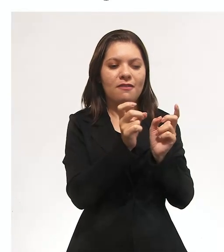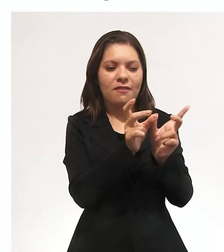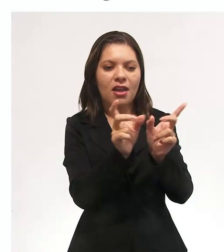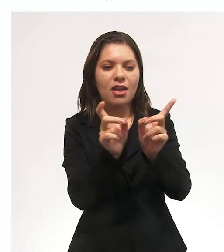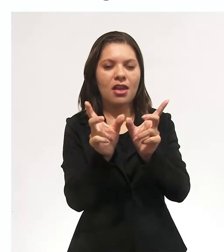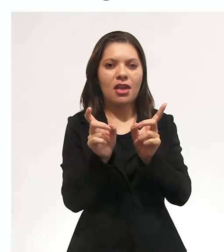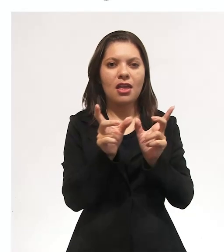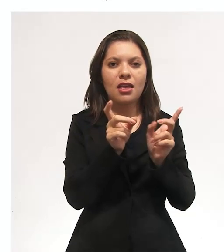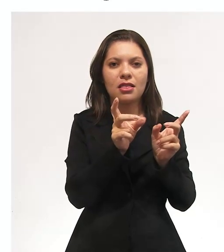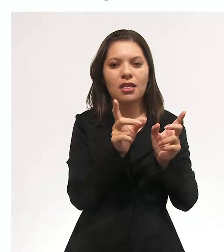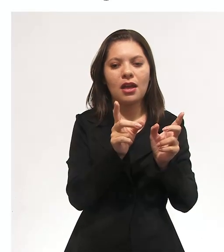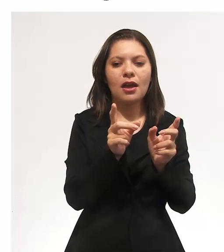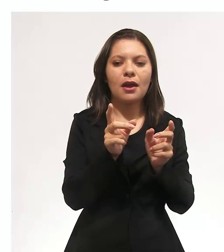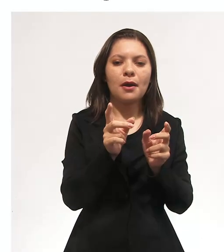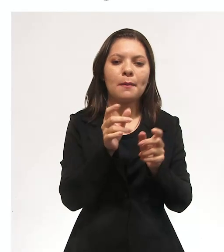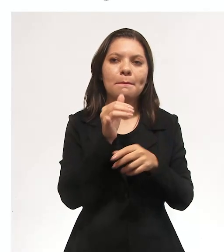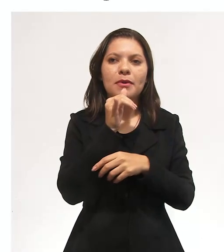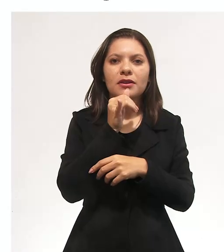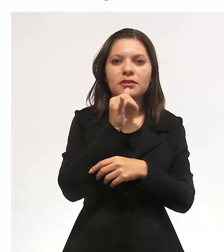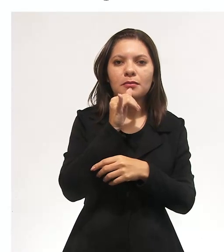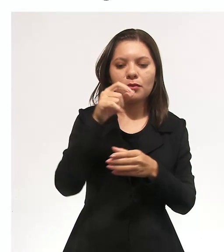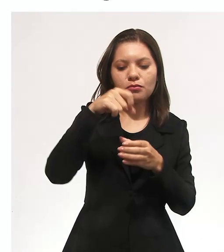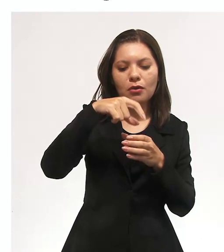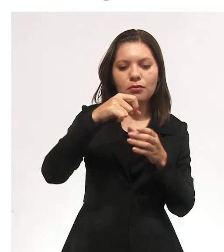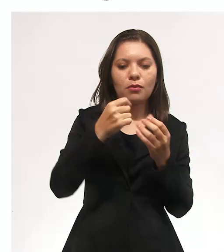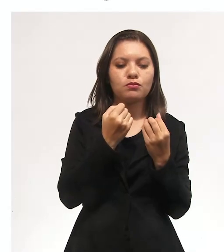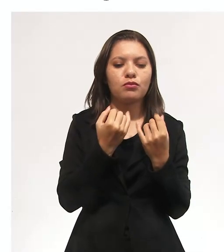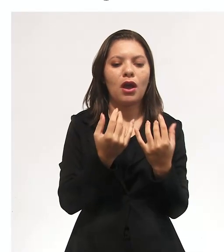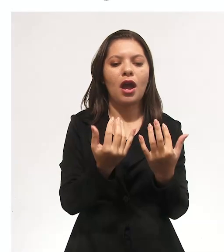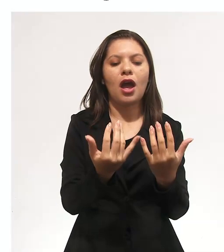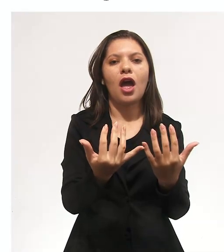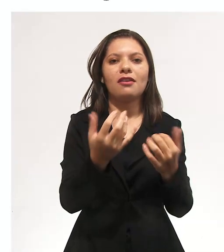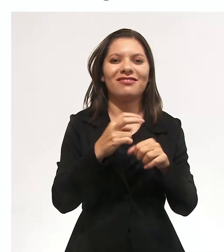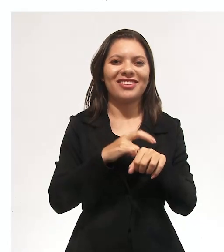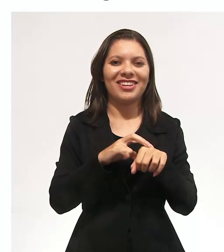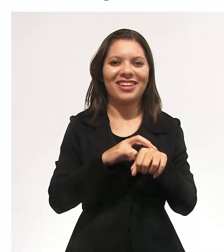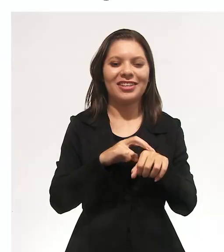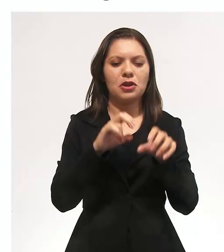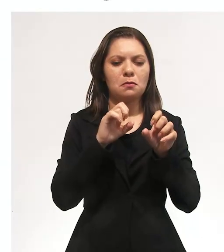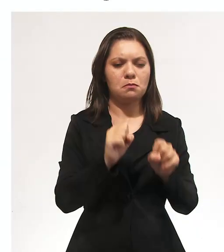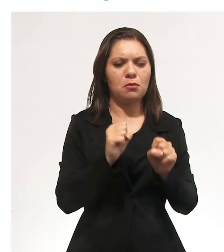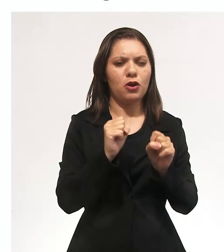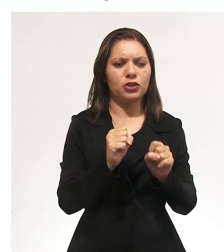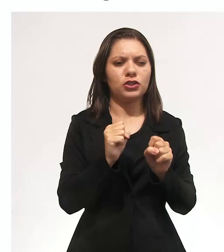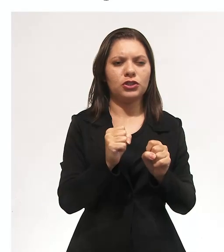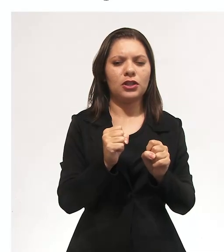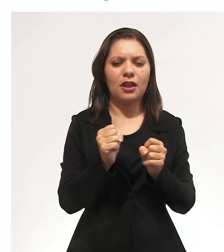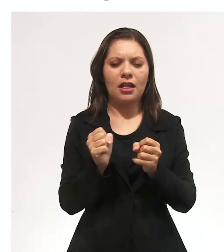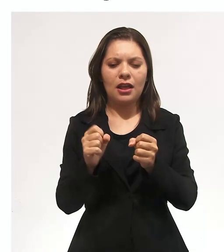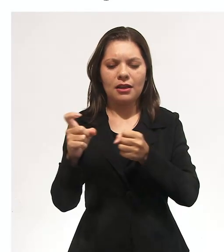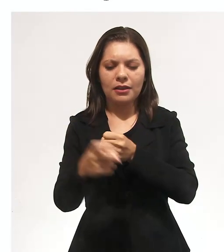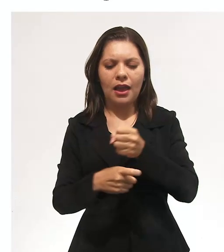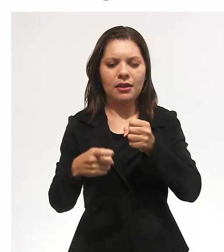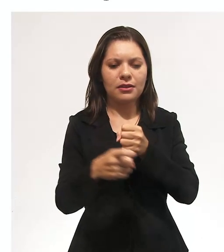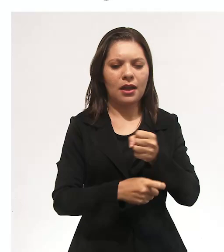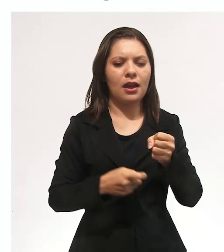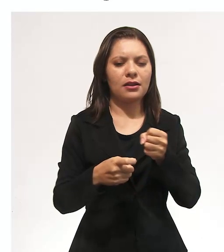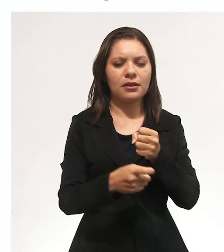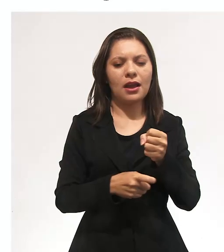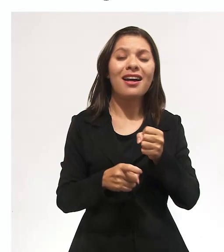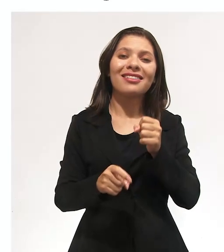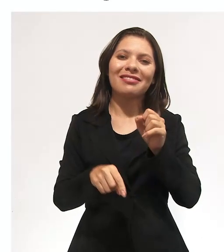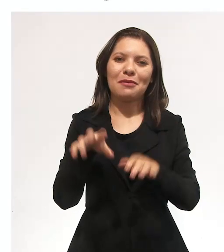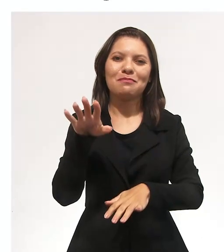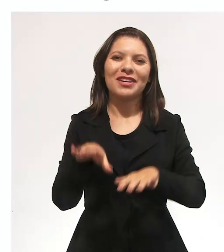de hortaliças, por exemplo, que pode ter um lucro ou prejuízo, dependendo da safra,